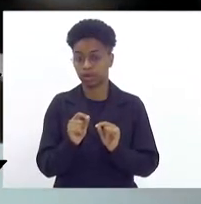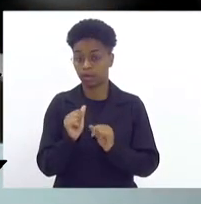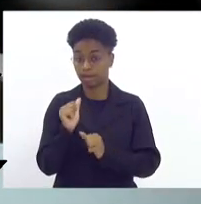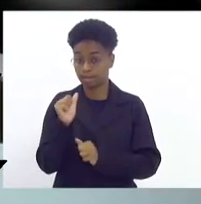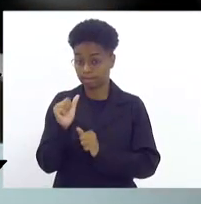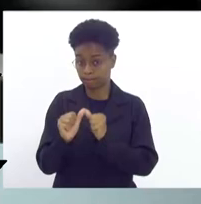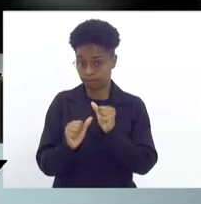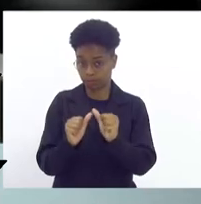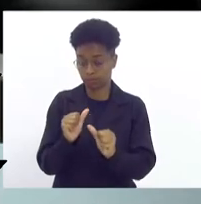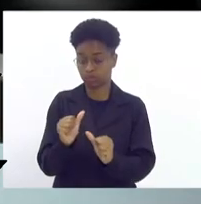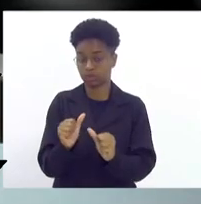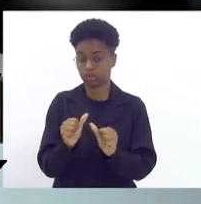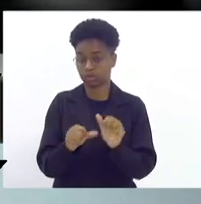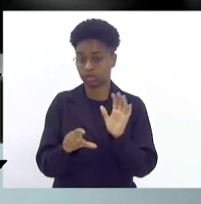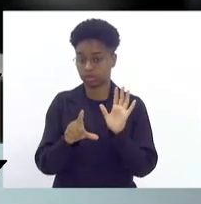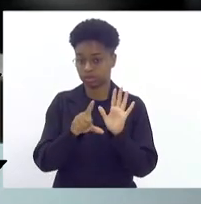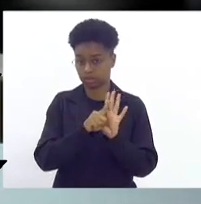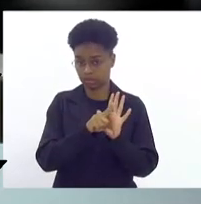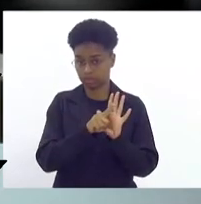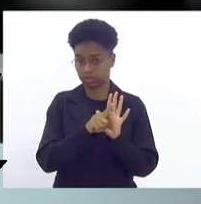alterar a lei